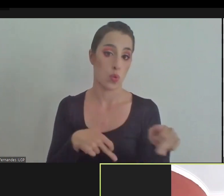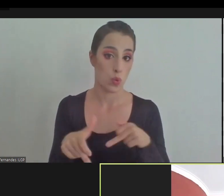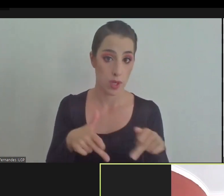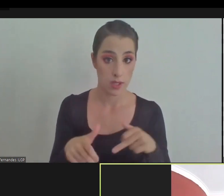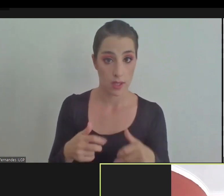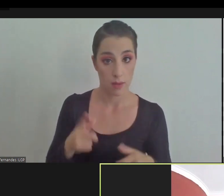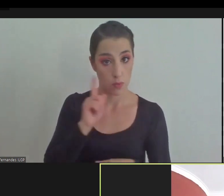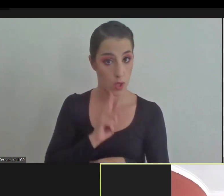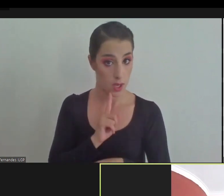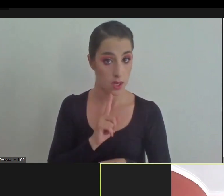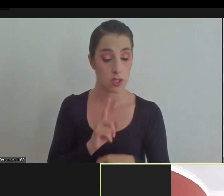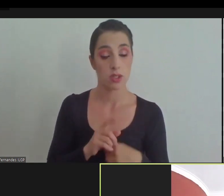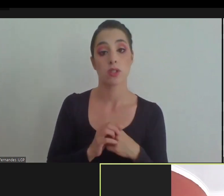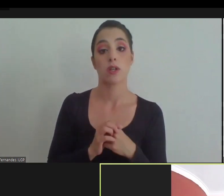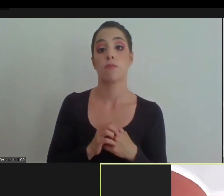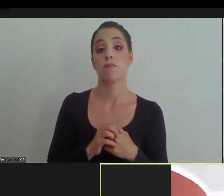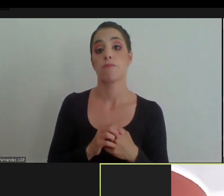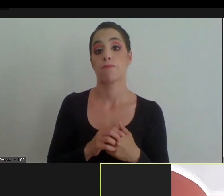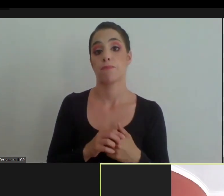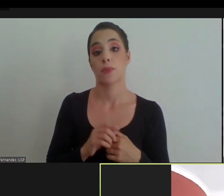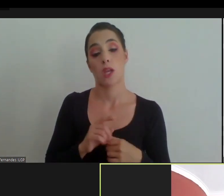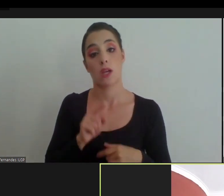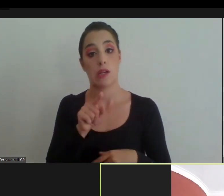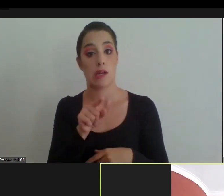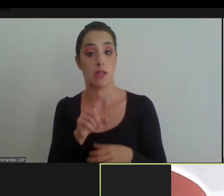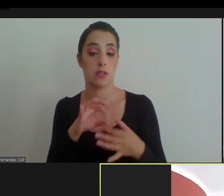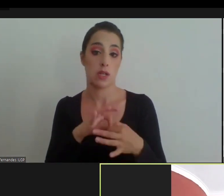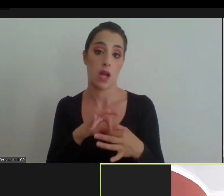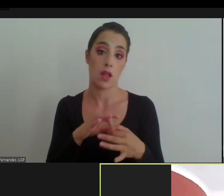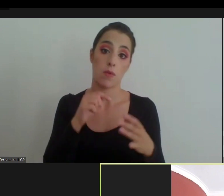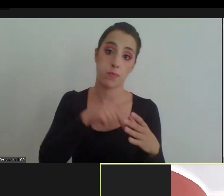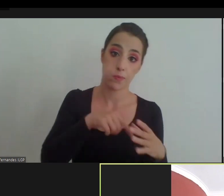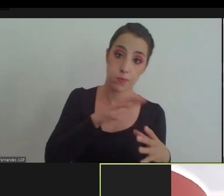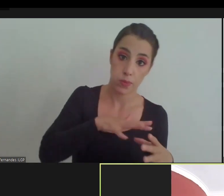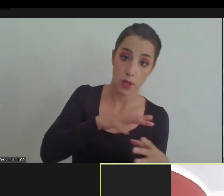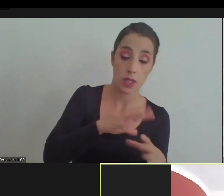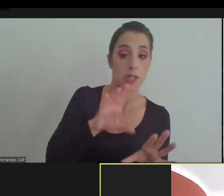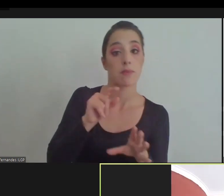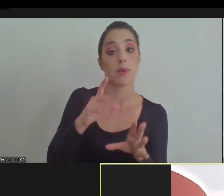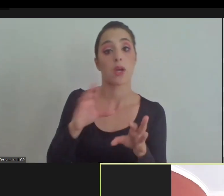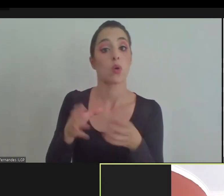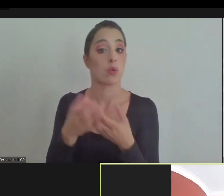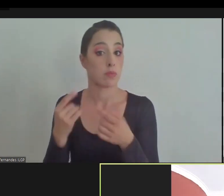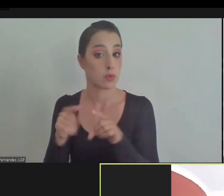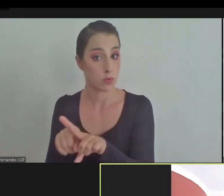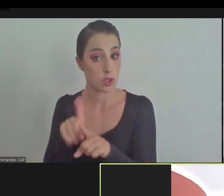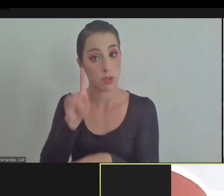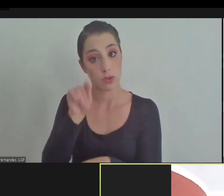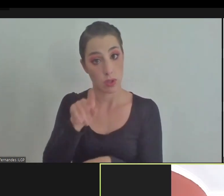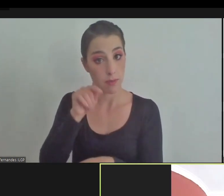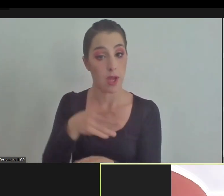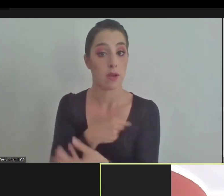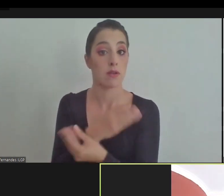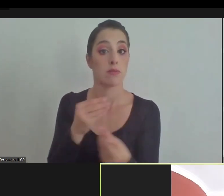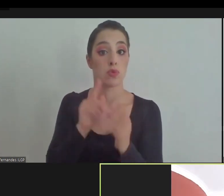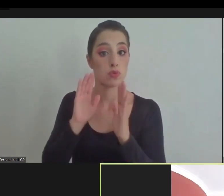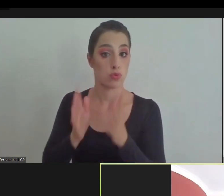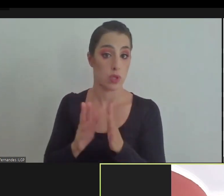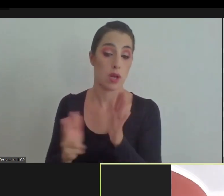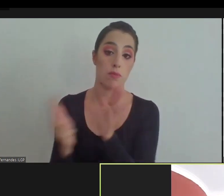mulheres. A nível dentro dos partidos políticos também, muitos deles já aprovaram